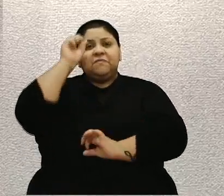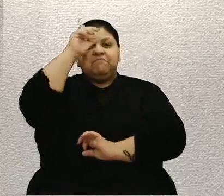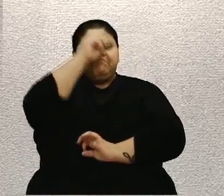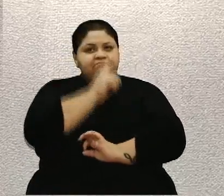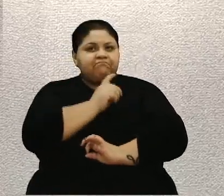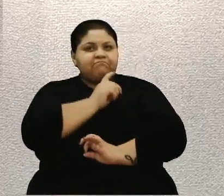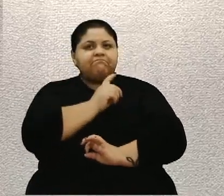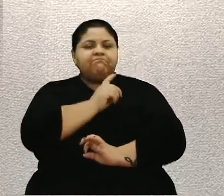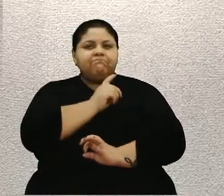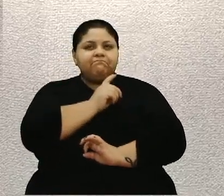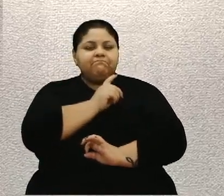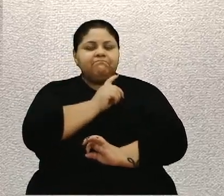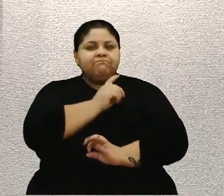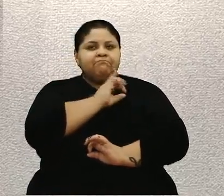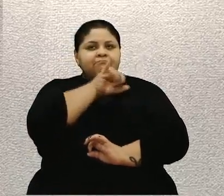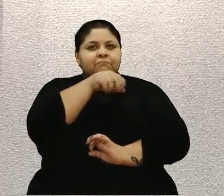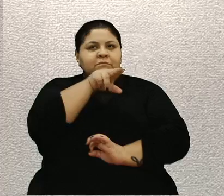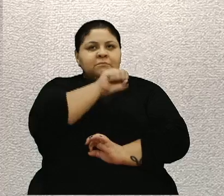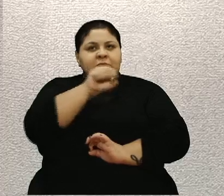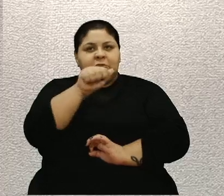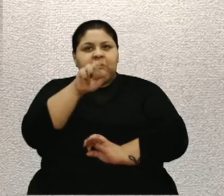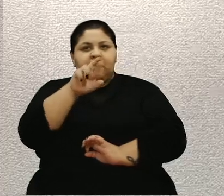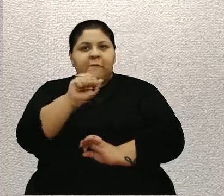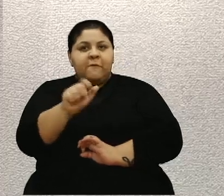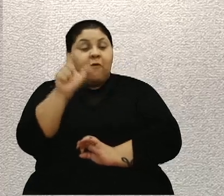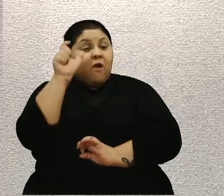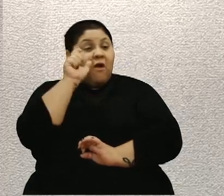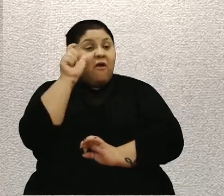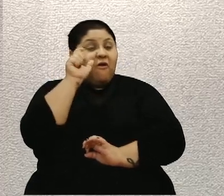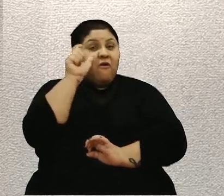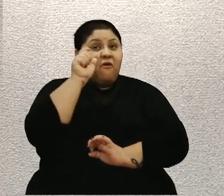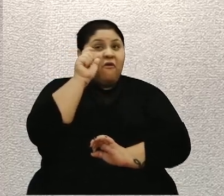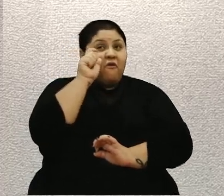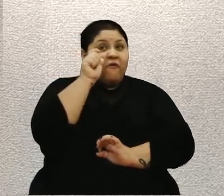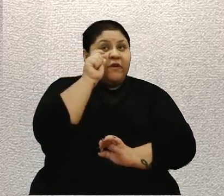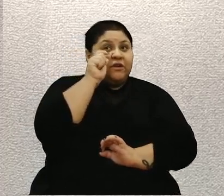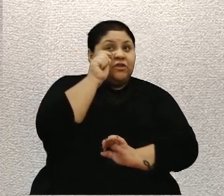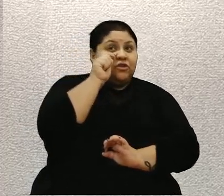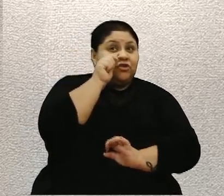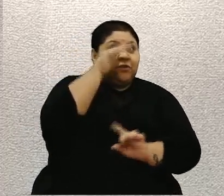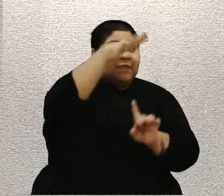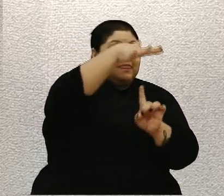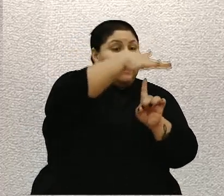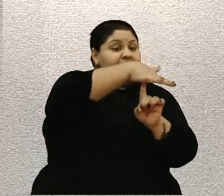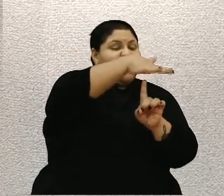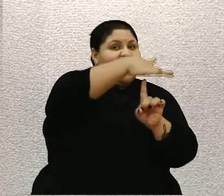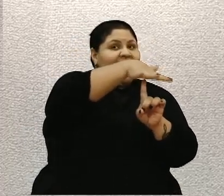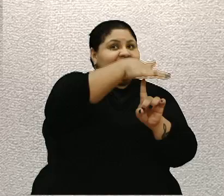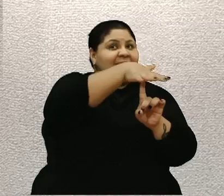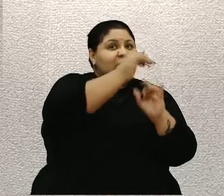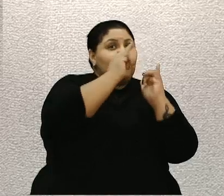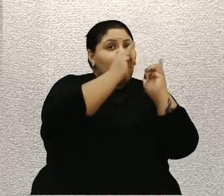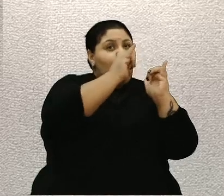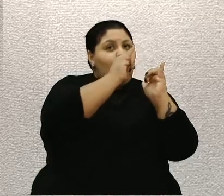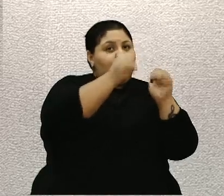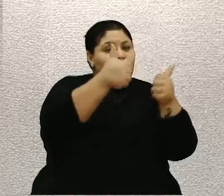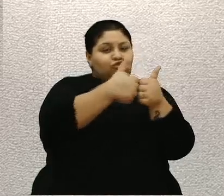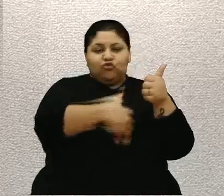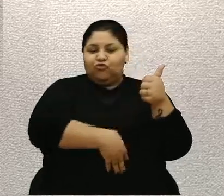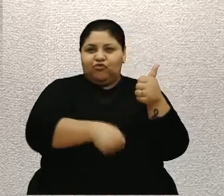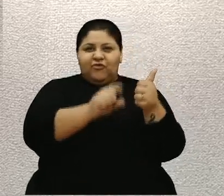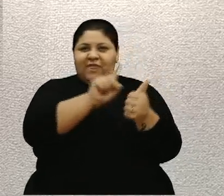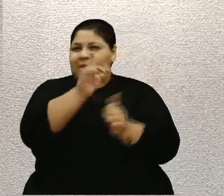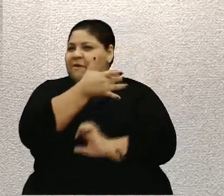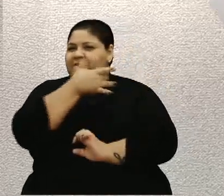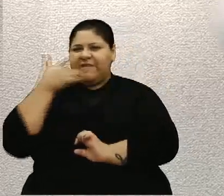é, né, Jussara? Eu vejo ela na parada do ônibus com o filho. Não é fácil. Não é fácil hoje em dia a gente criar